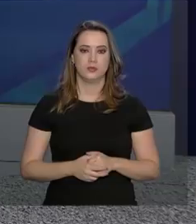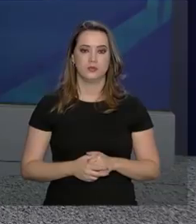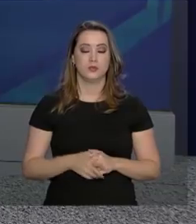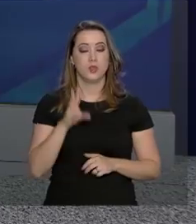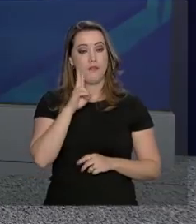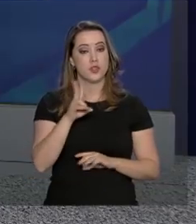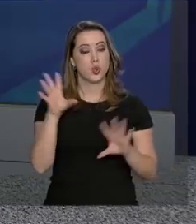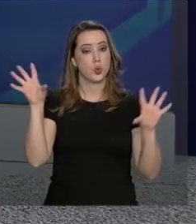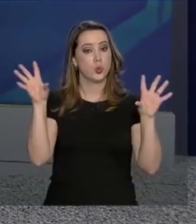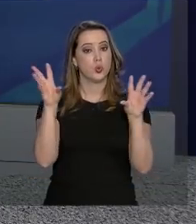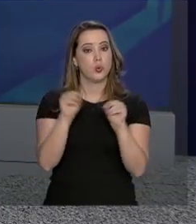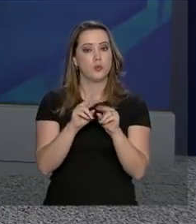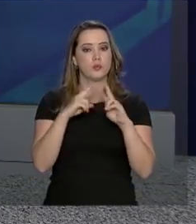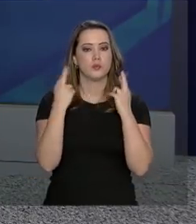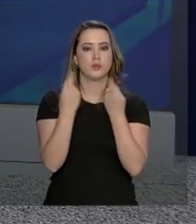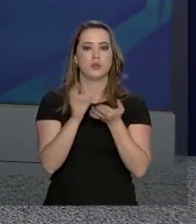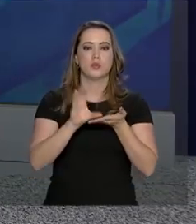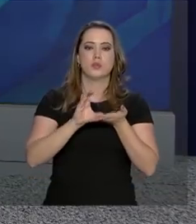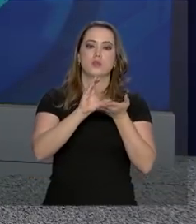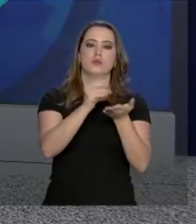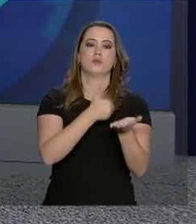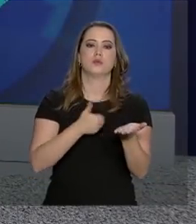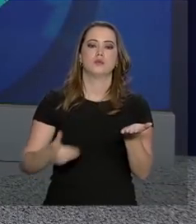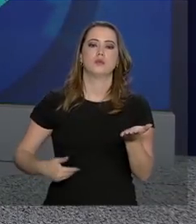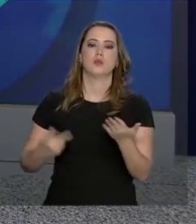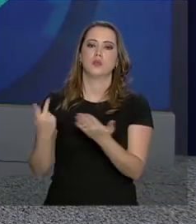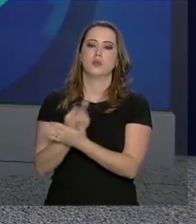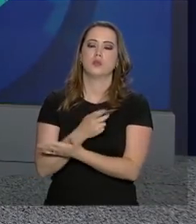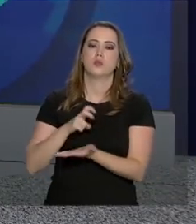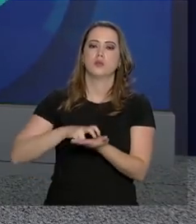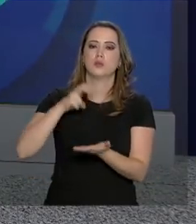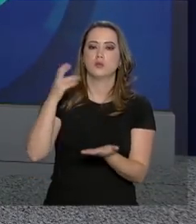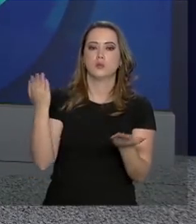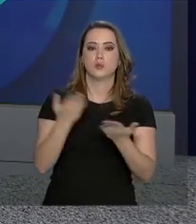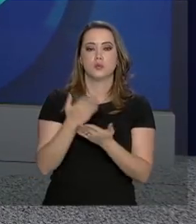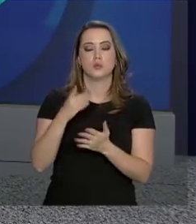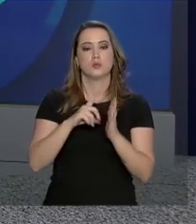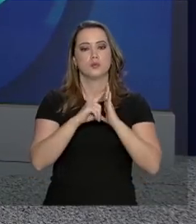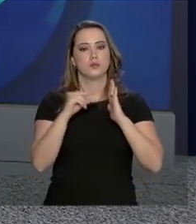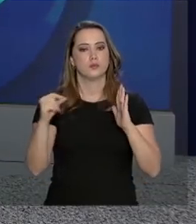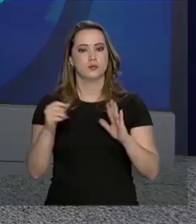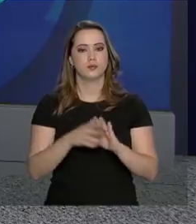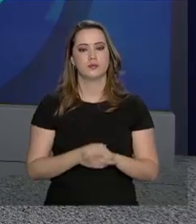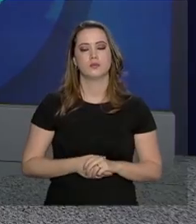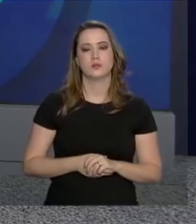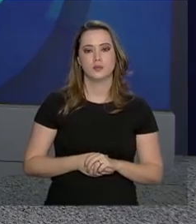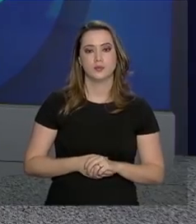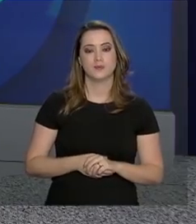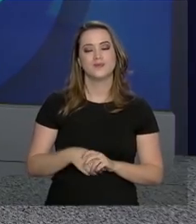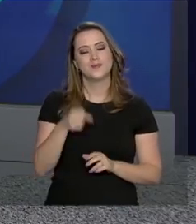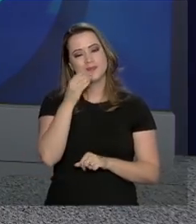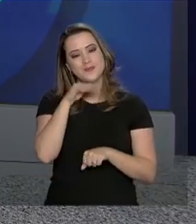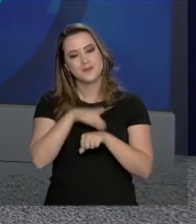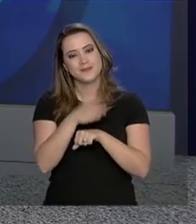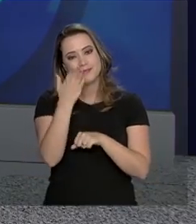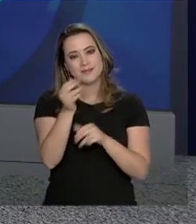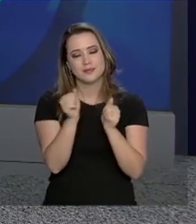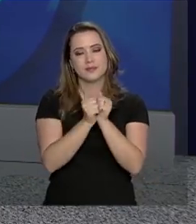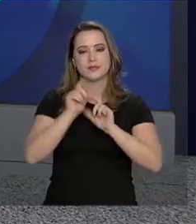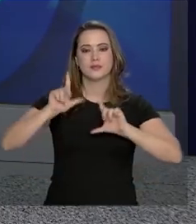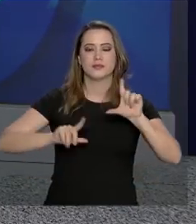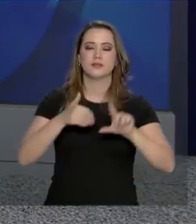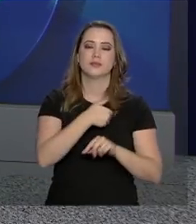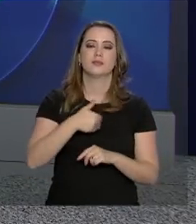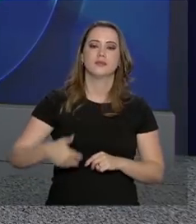87. Acompanhe agora um resumo da reunião do Conselho de Governo realizada na manhã de hoje no Palácio do Planalto. Uma boa noite para